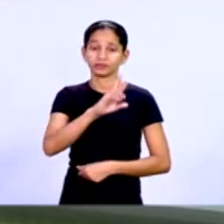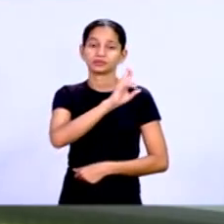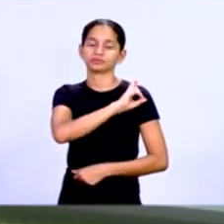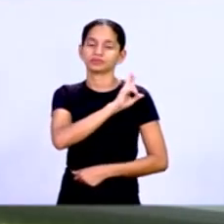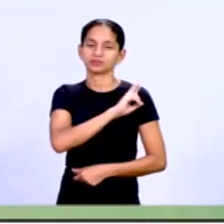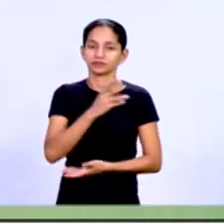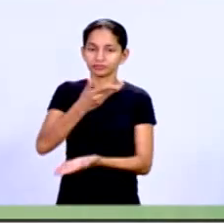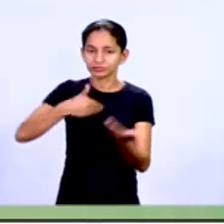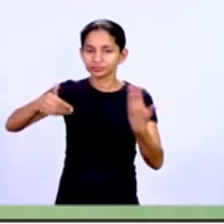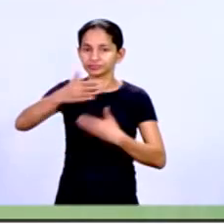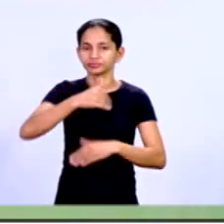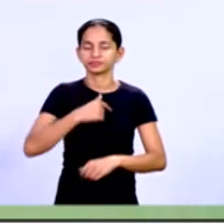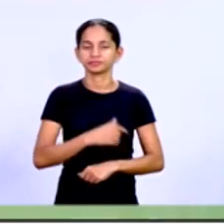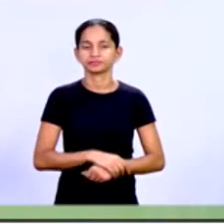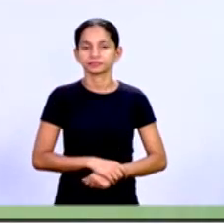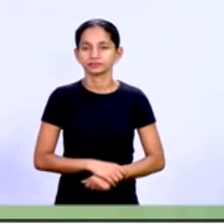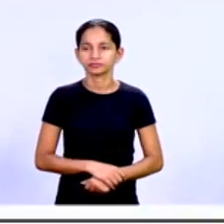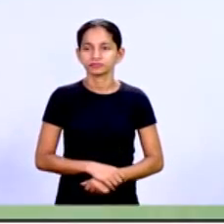em frente.